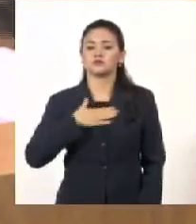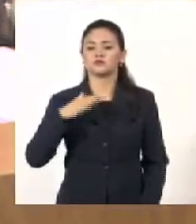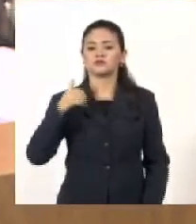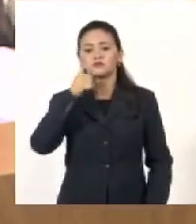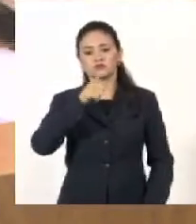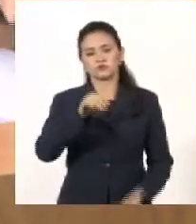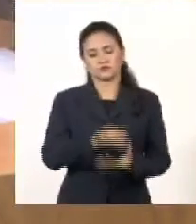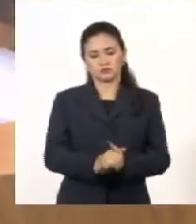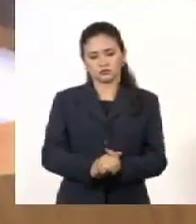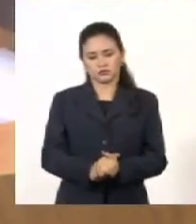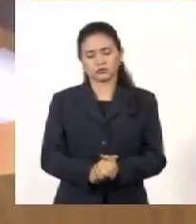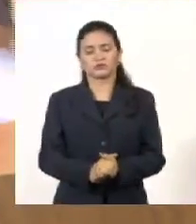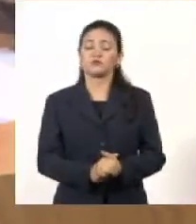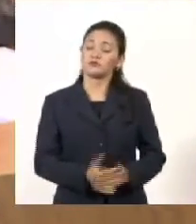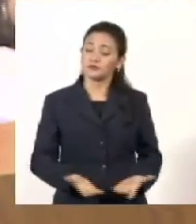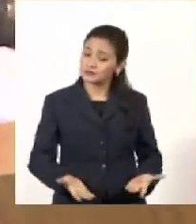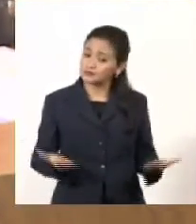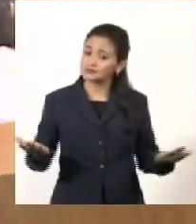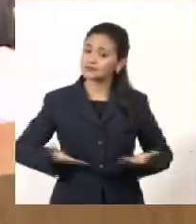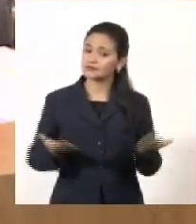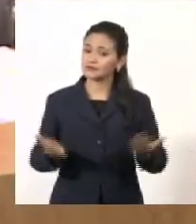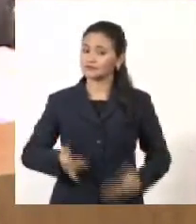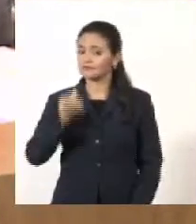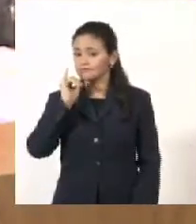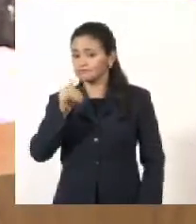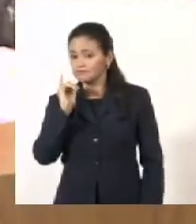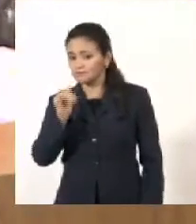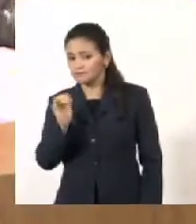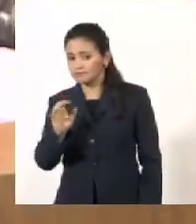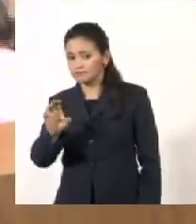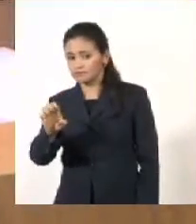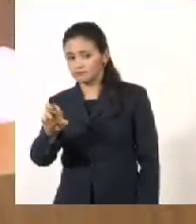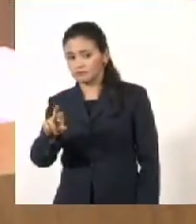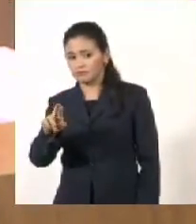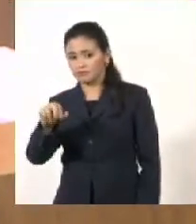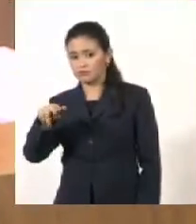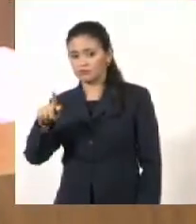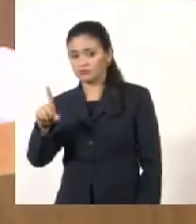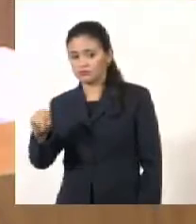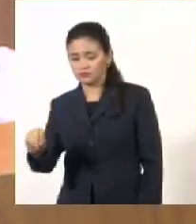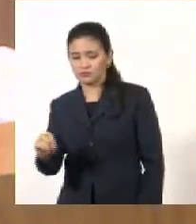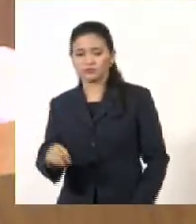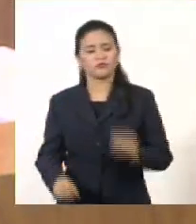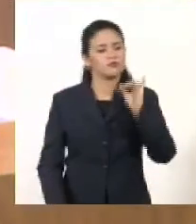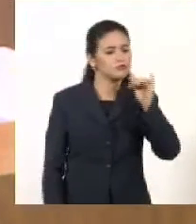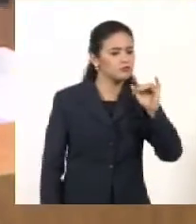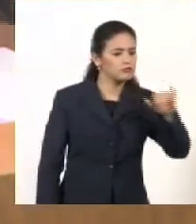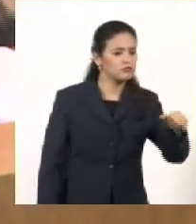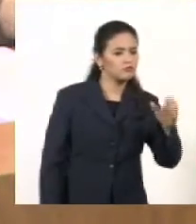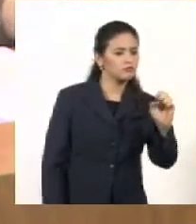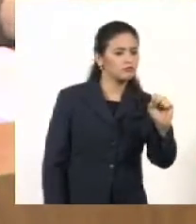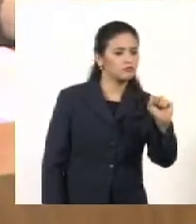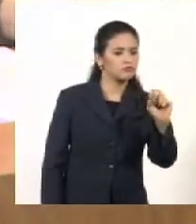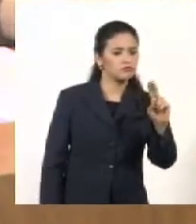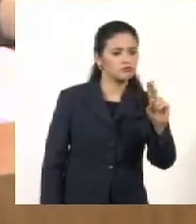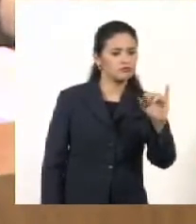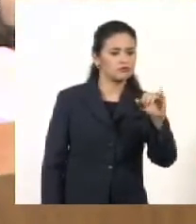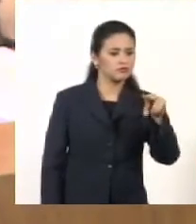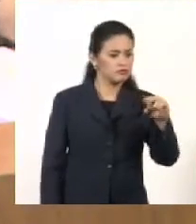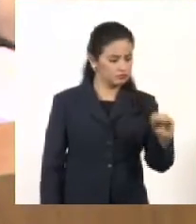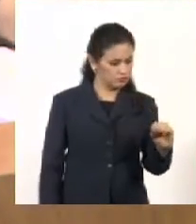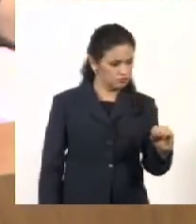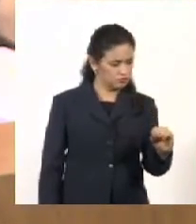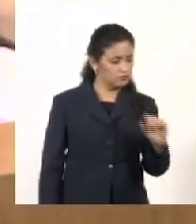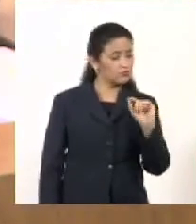ao deputado Erinaldo e ao deputado jesuíno que quem tem sede de poder são eles. Porque